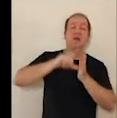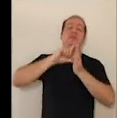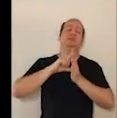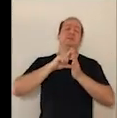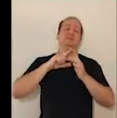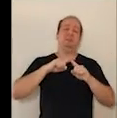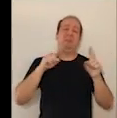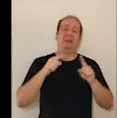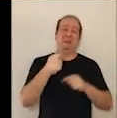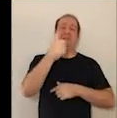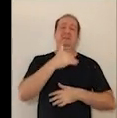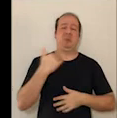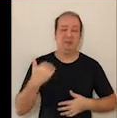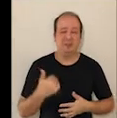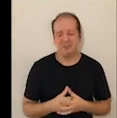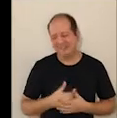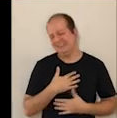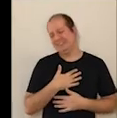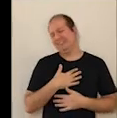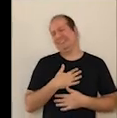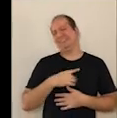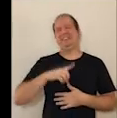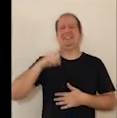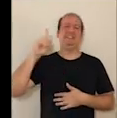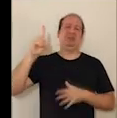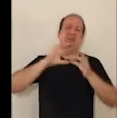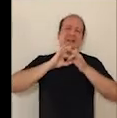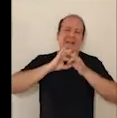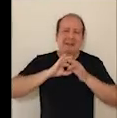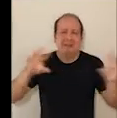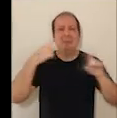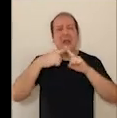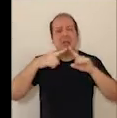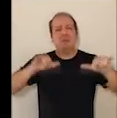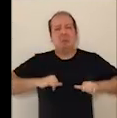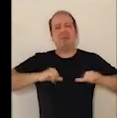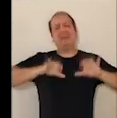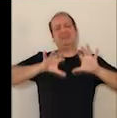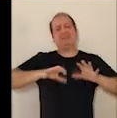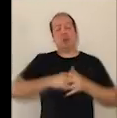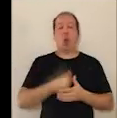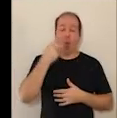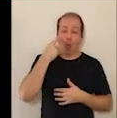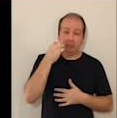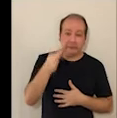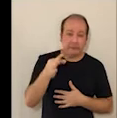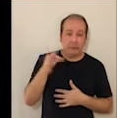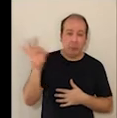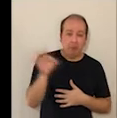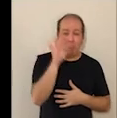seus padecimentos. Que Deus o livre logo de sofrer assim. Escute,